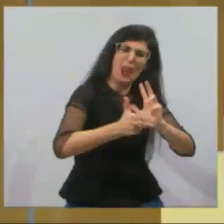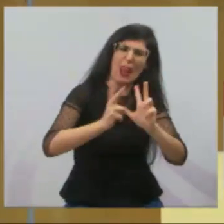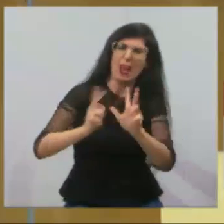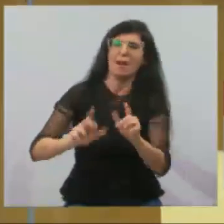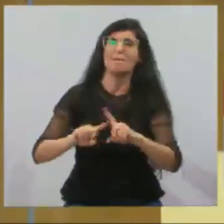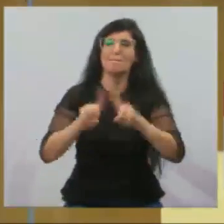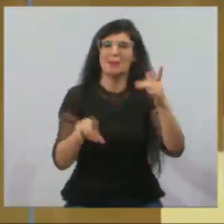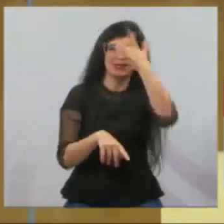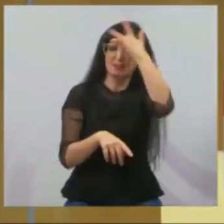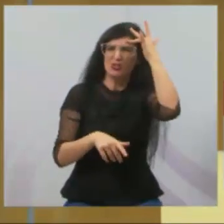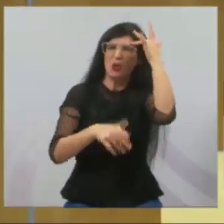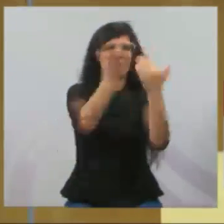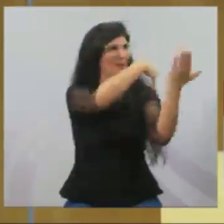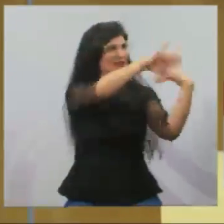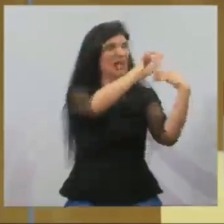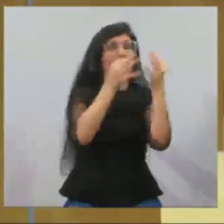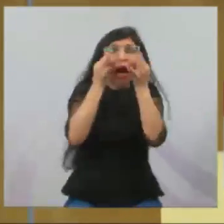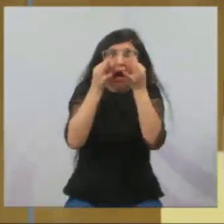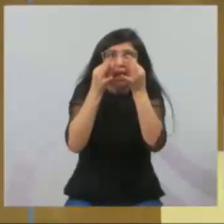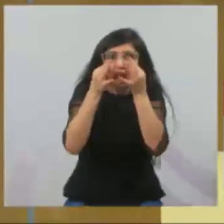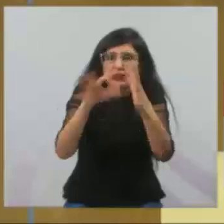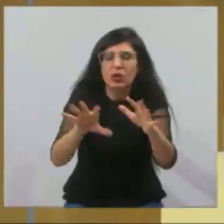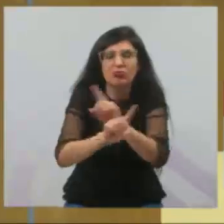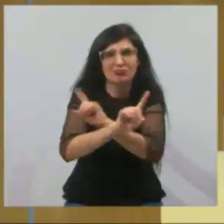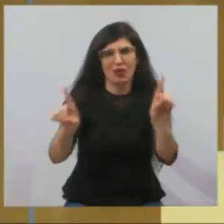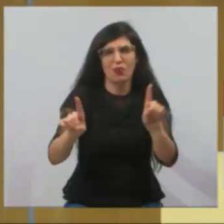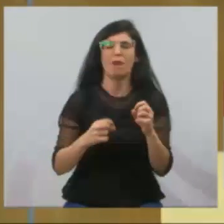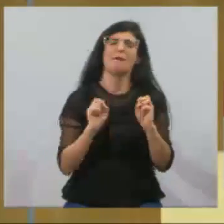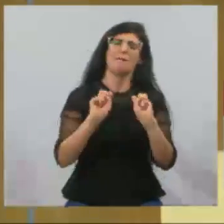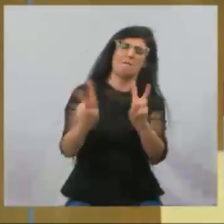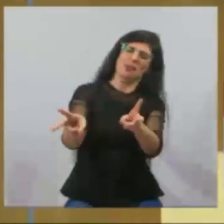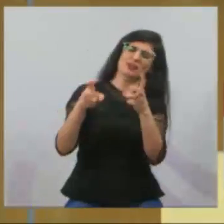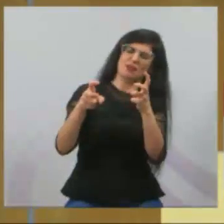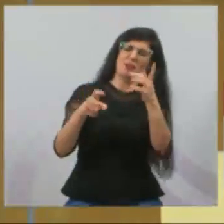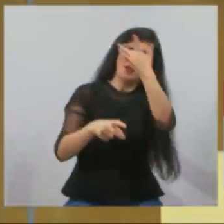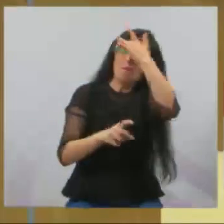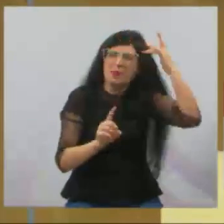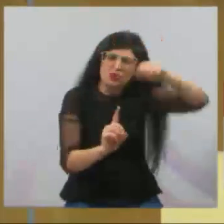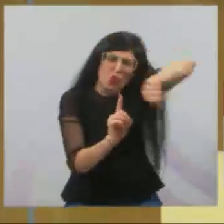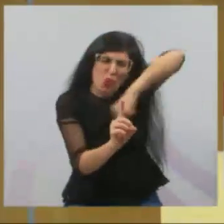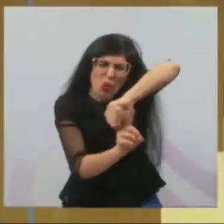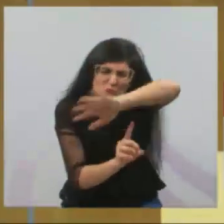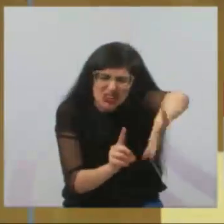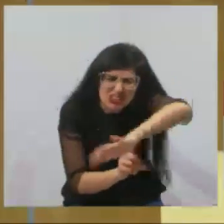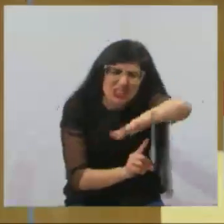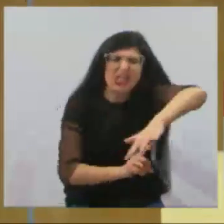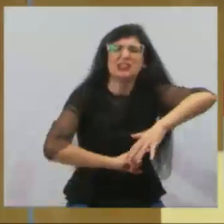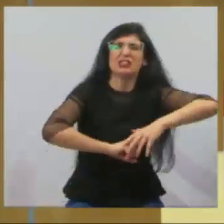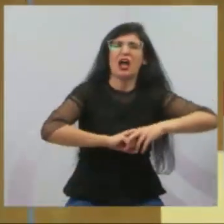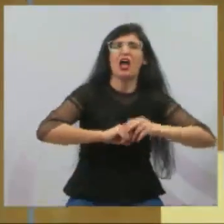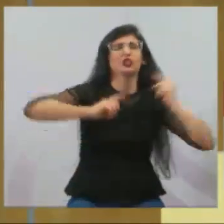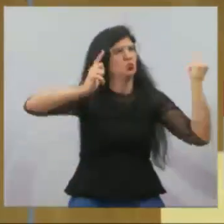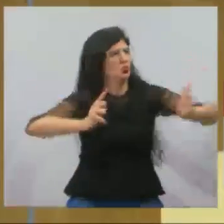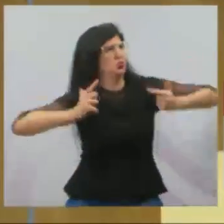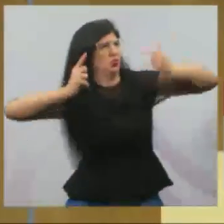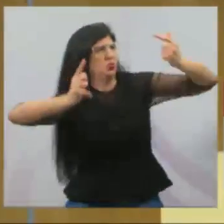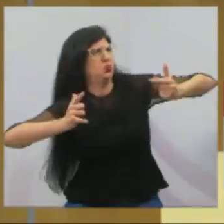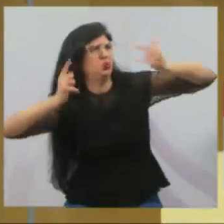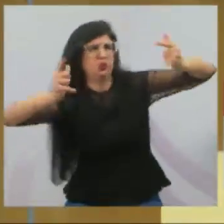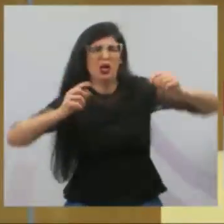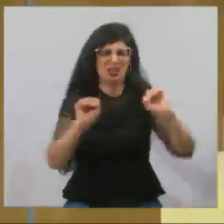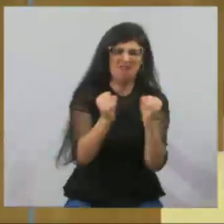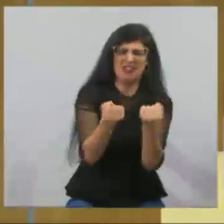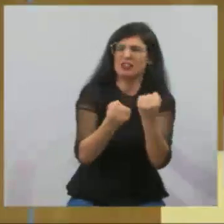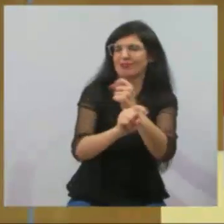deram muita atenção para isso. Eu percebia que a população não se mobilizou, não estava muito preocupada. Tanto é que passou com